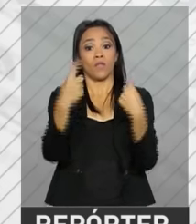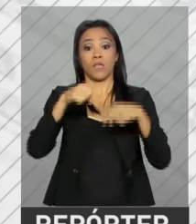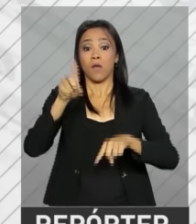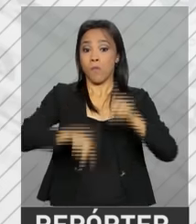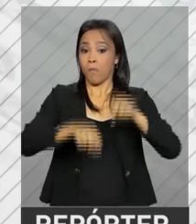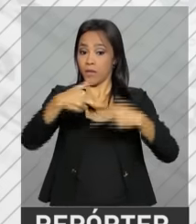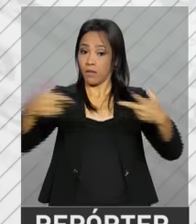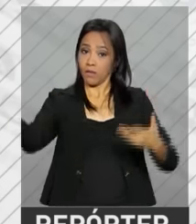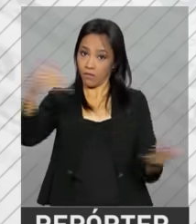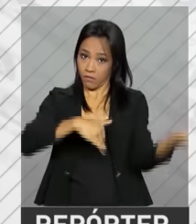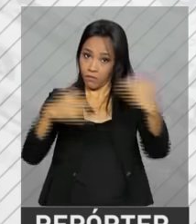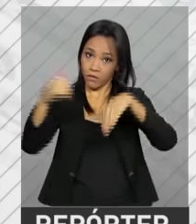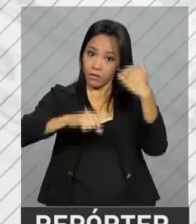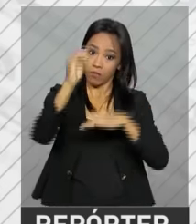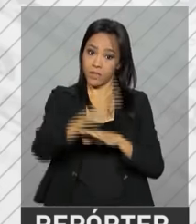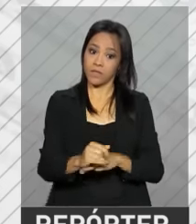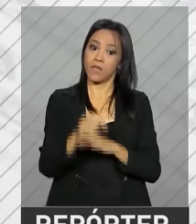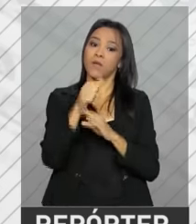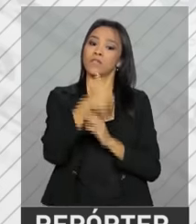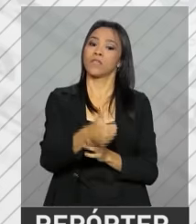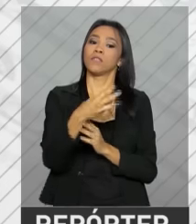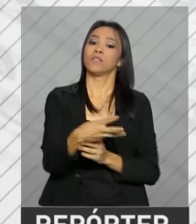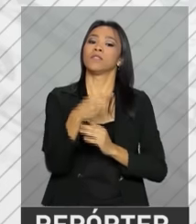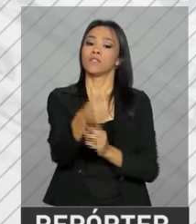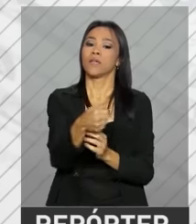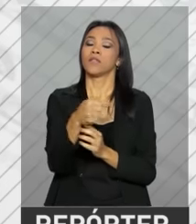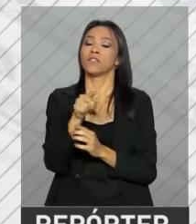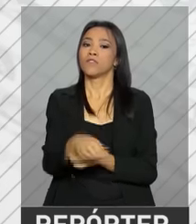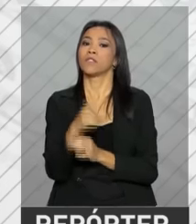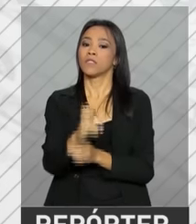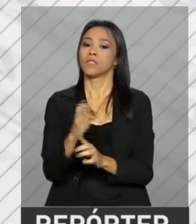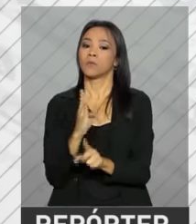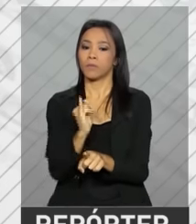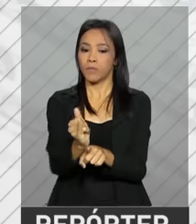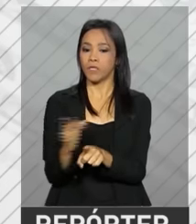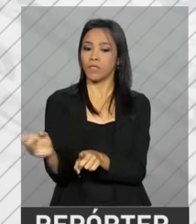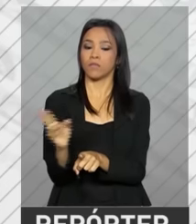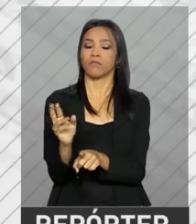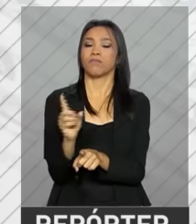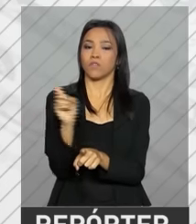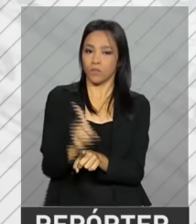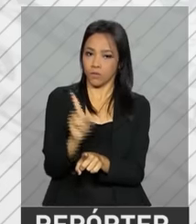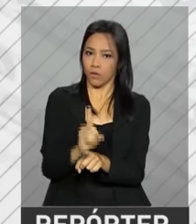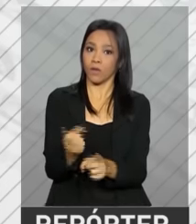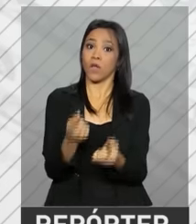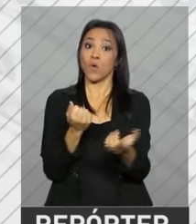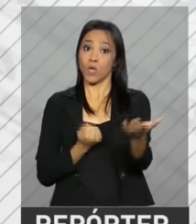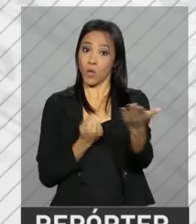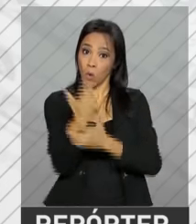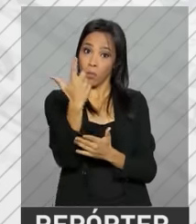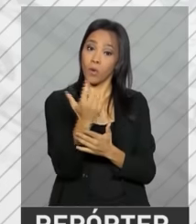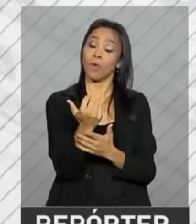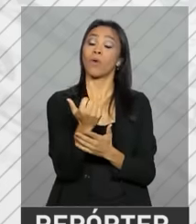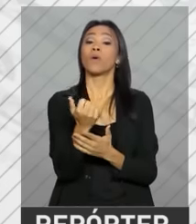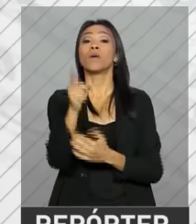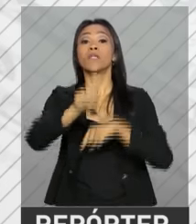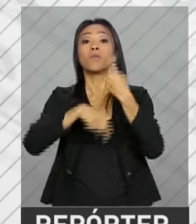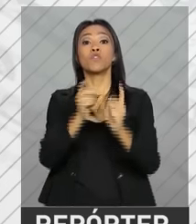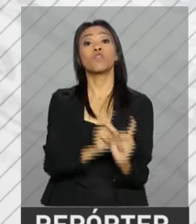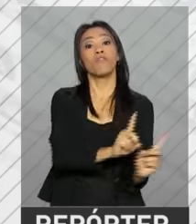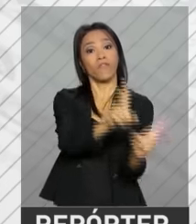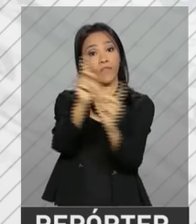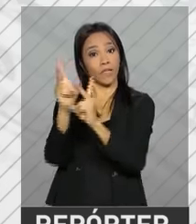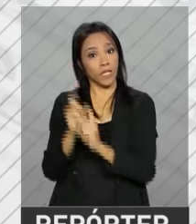137 bilhões e meio de Dólares a diferença entre o que o Brasil comprou de fora e o que vendeu para outros países